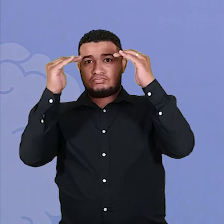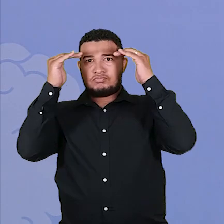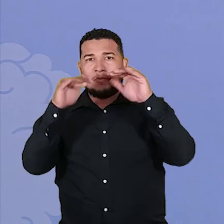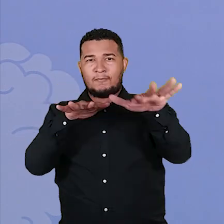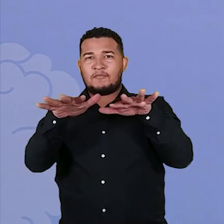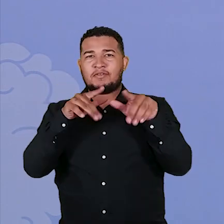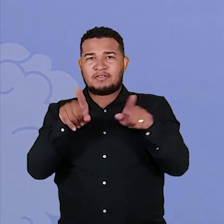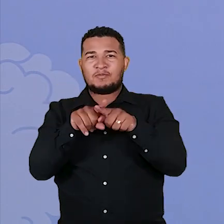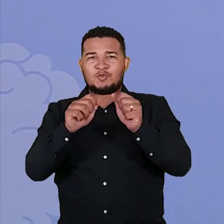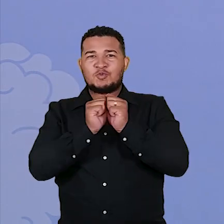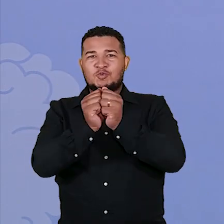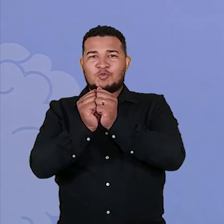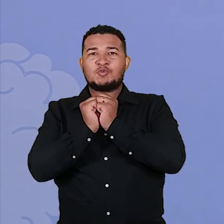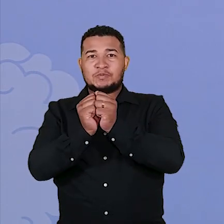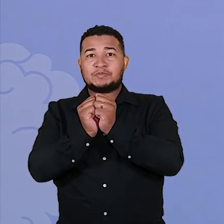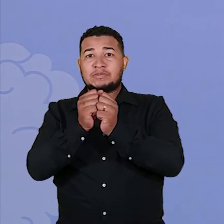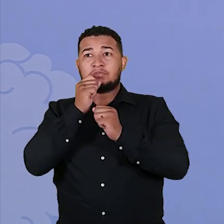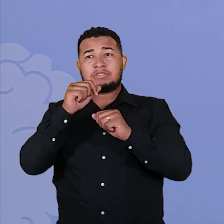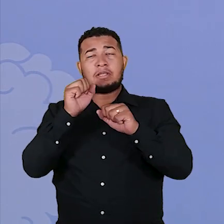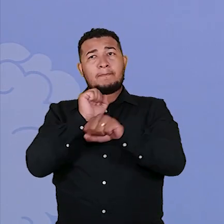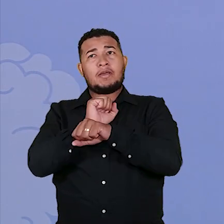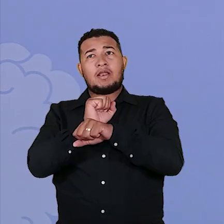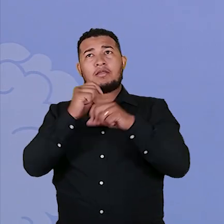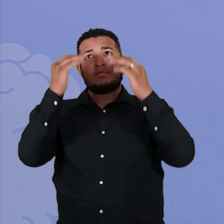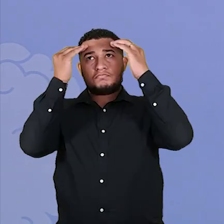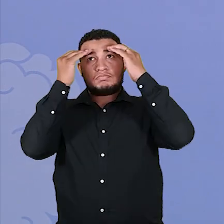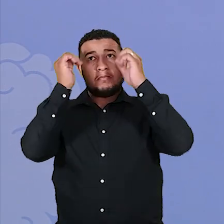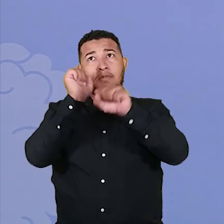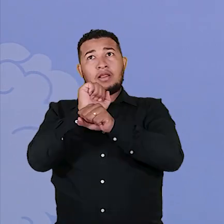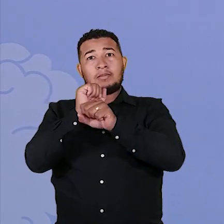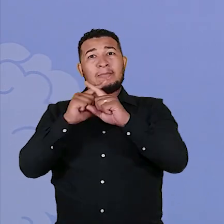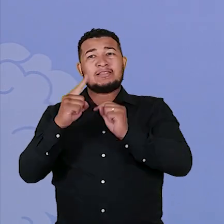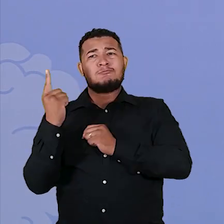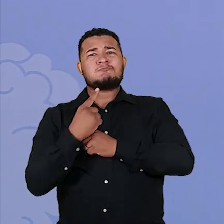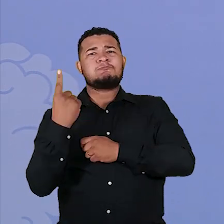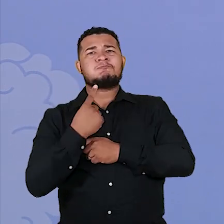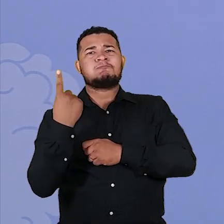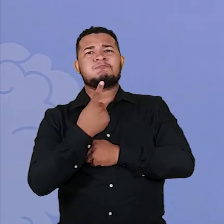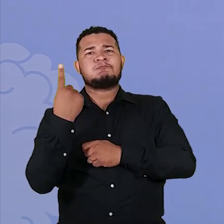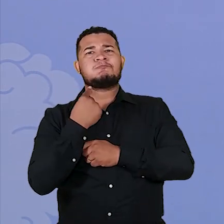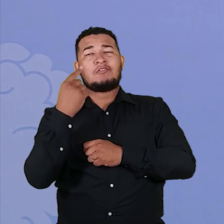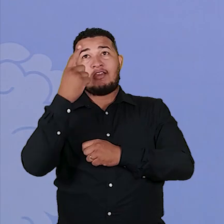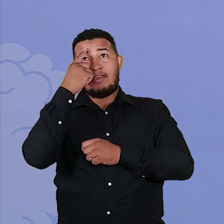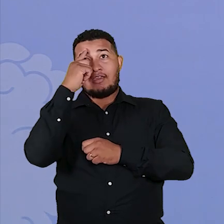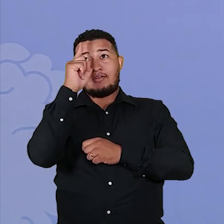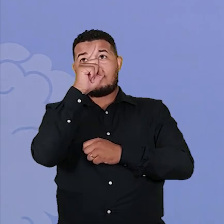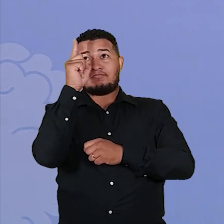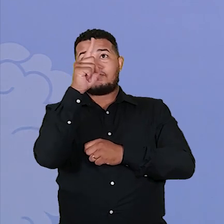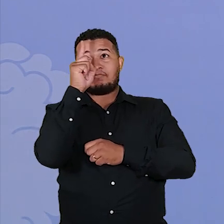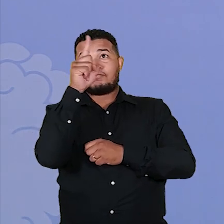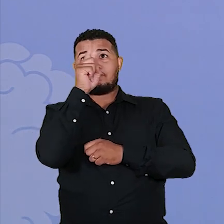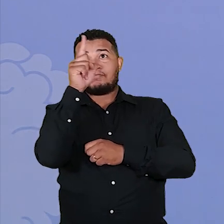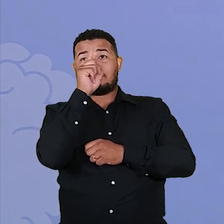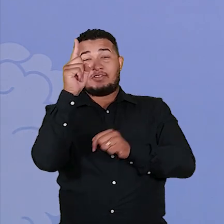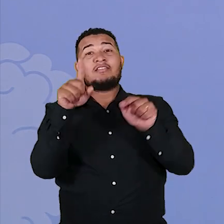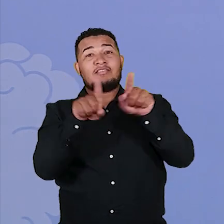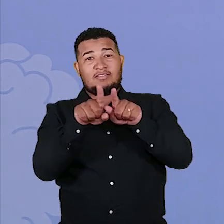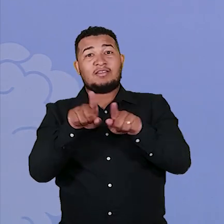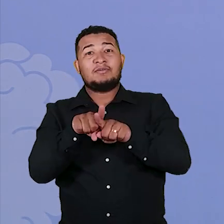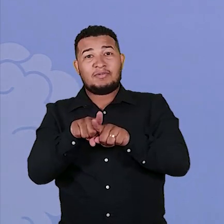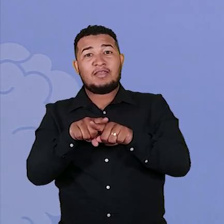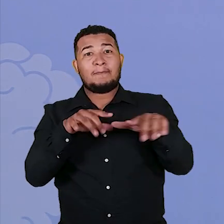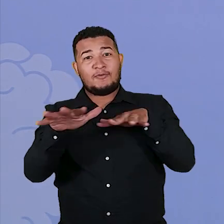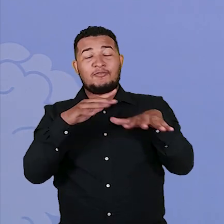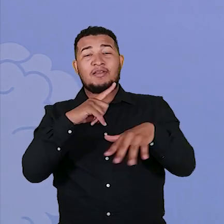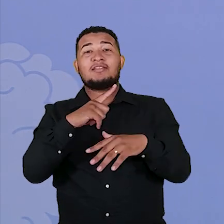acompanhando gente então isso a gente vai parar o líquido tá parado só que se você girar ficar girando esse esse líquido ele